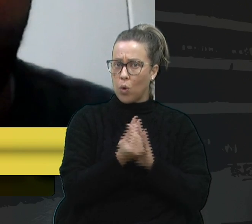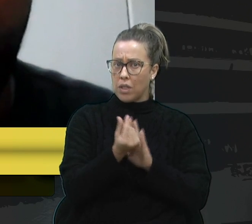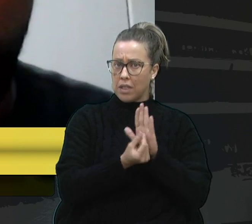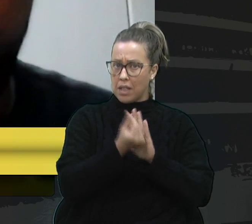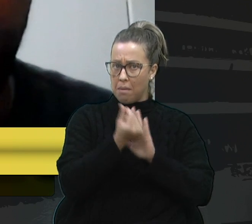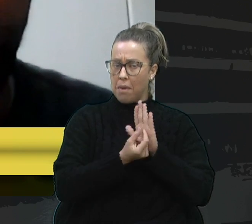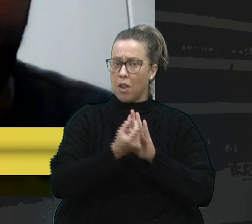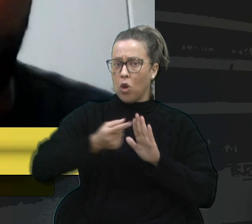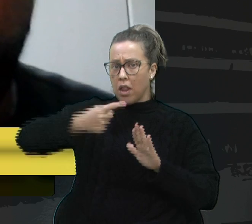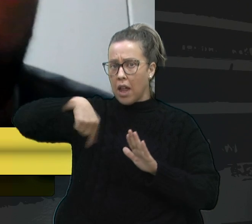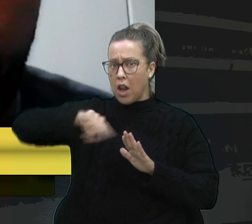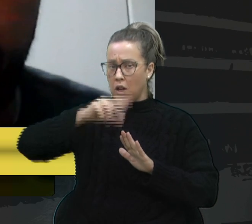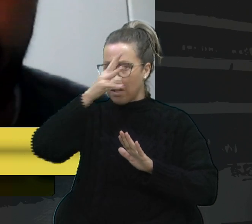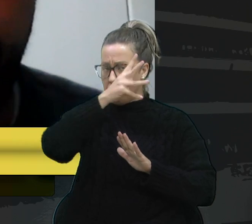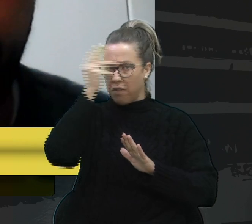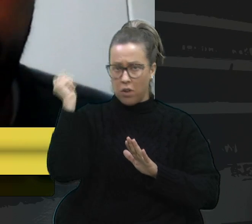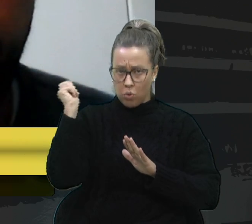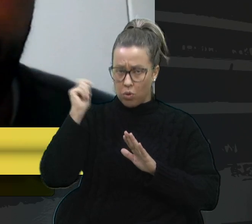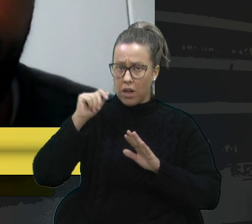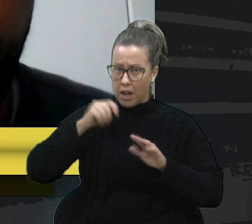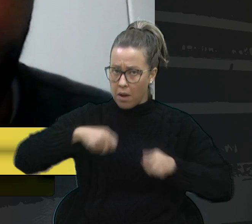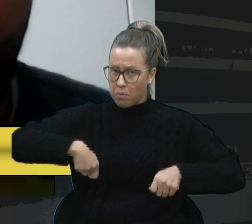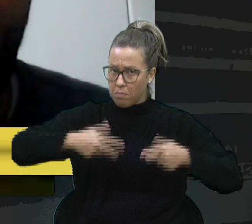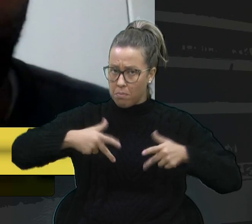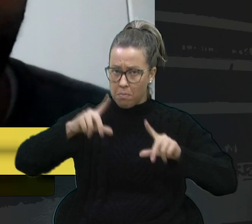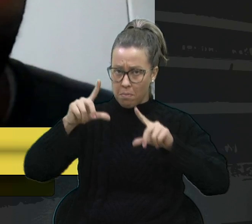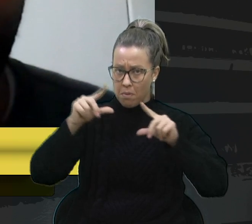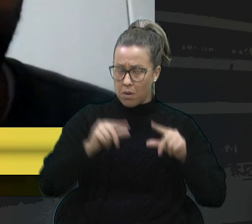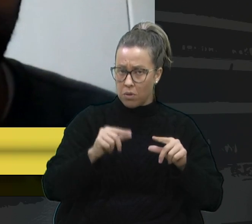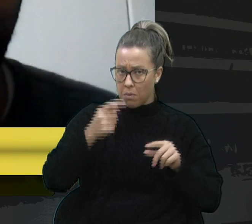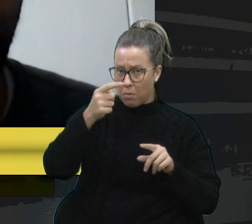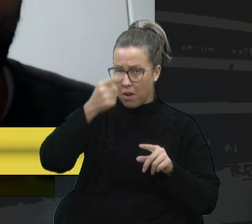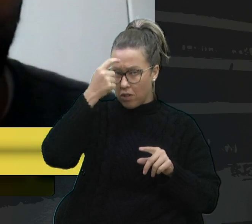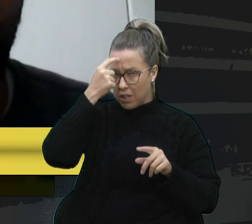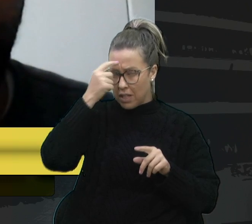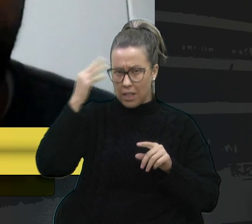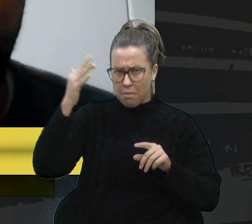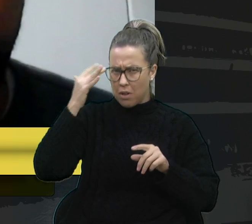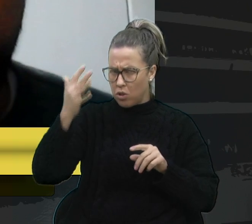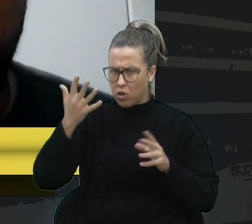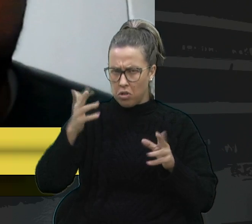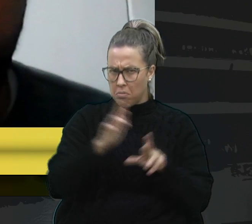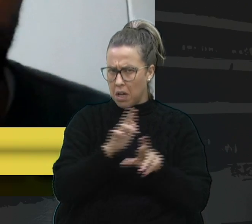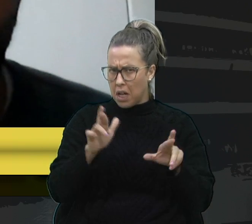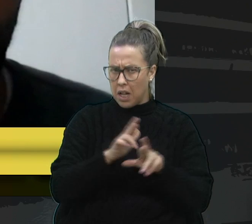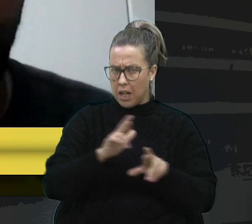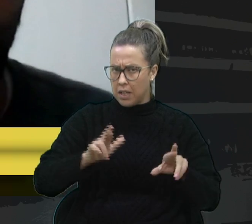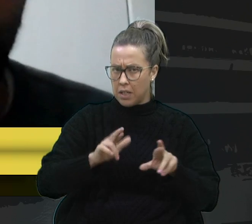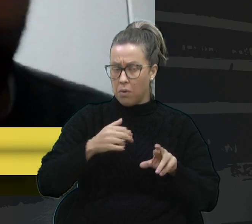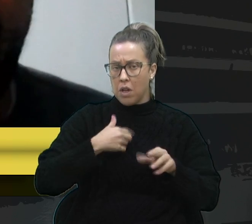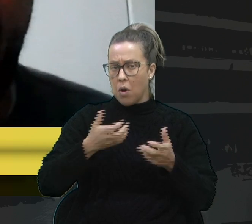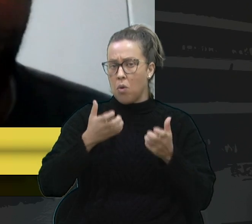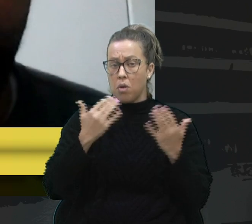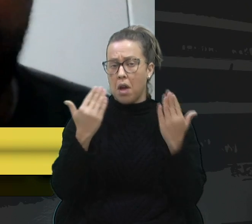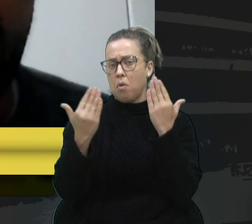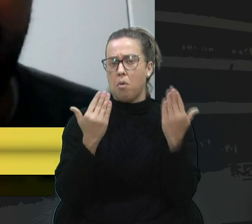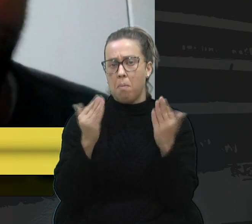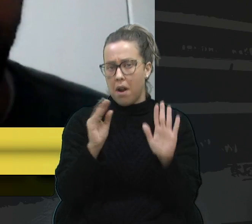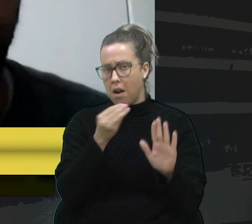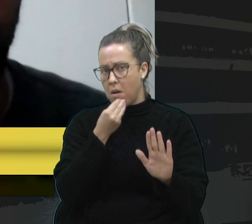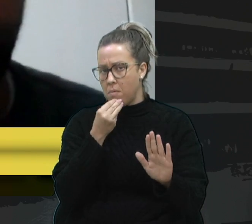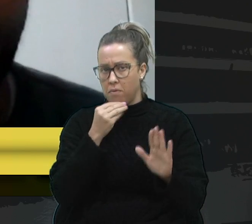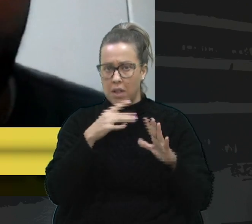da nossa prefeitura. Para nós termos uma relação, e aqui eu não quero comparar a importância